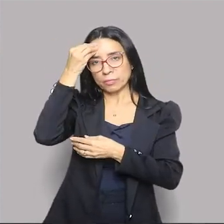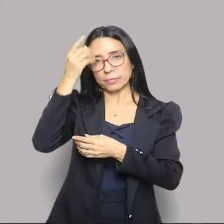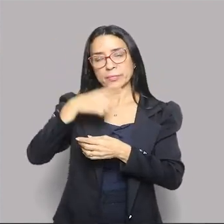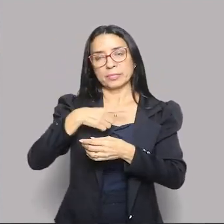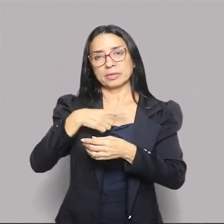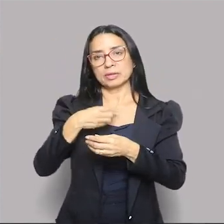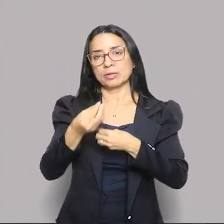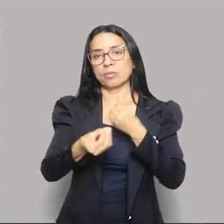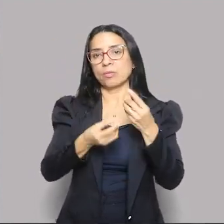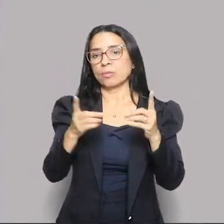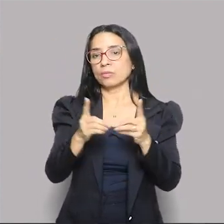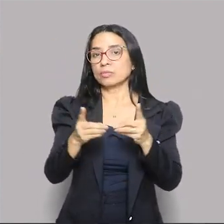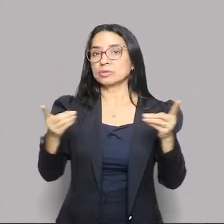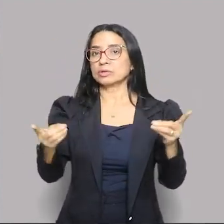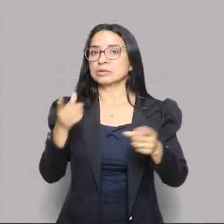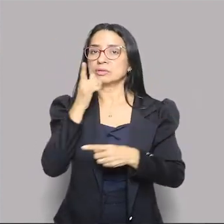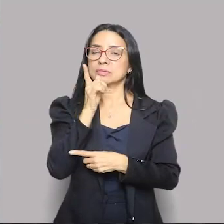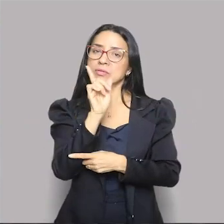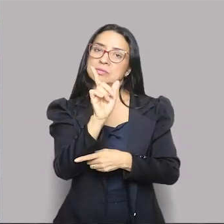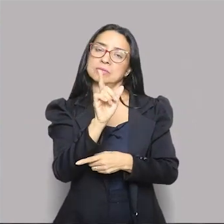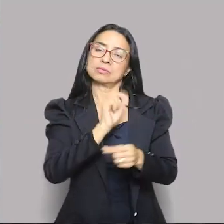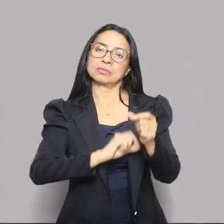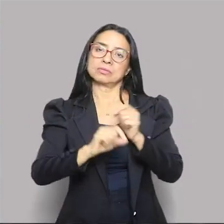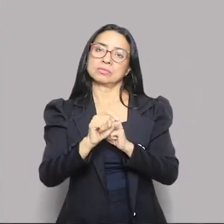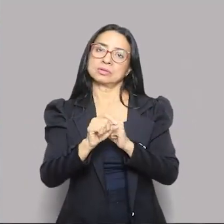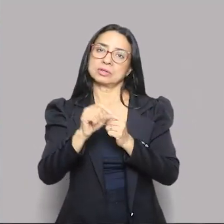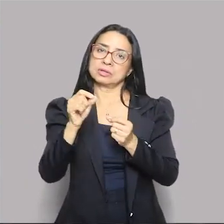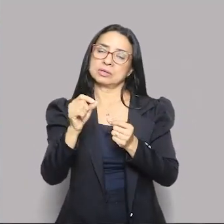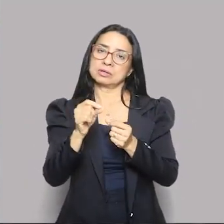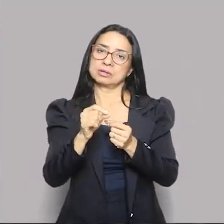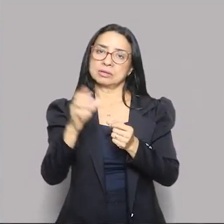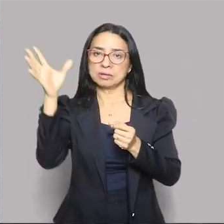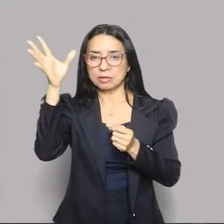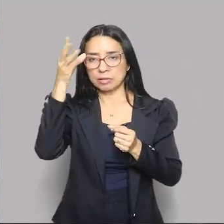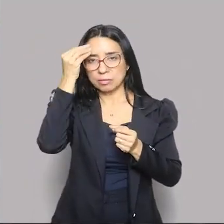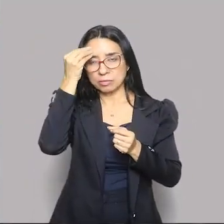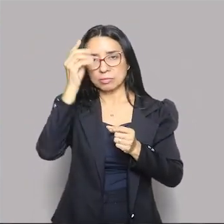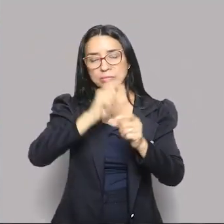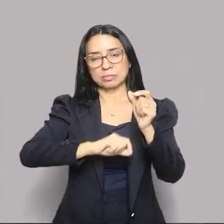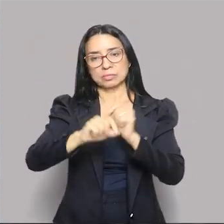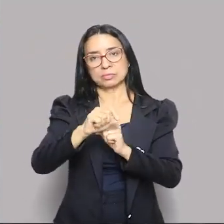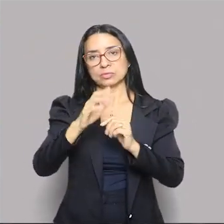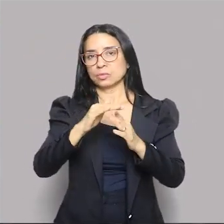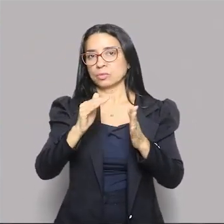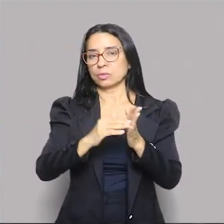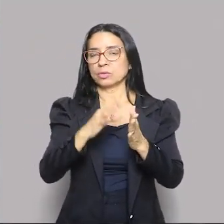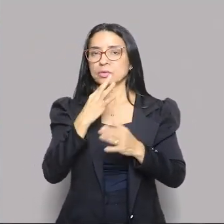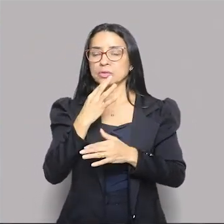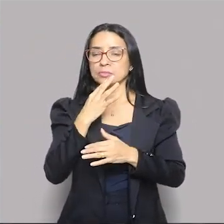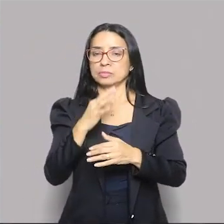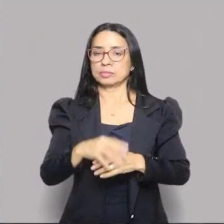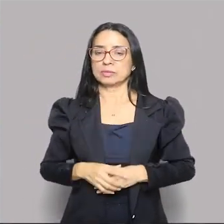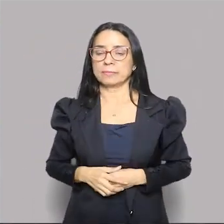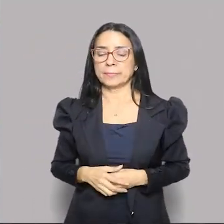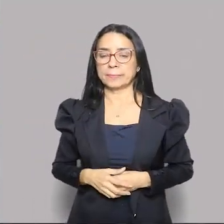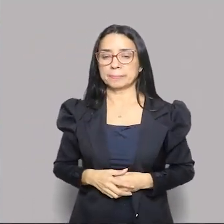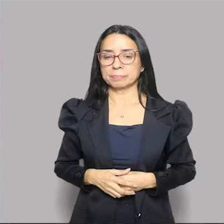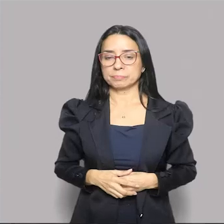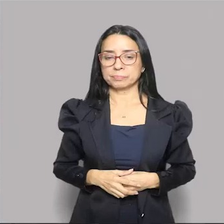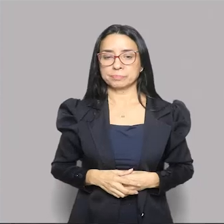didática de conseguir auferir, ou seja, de conseguir obter todos esses conhecimentos. E